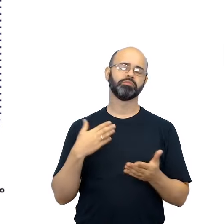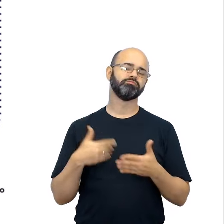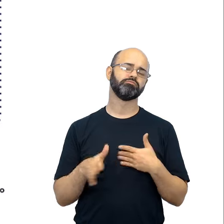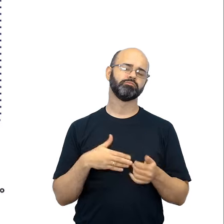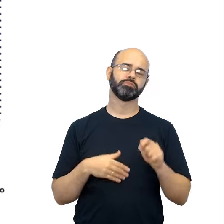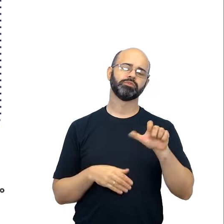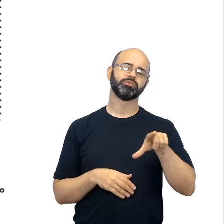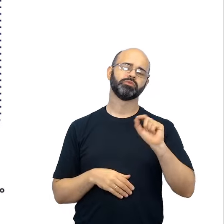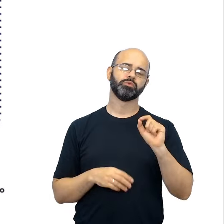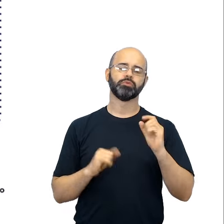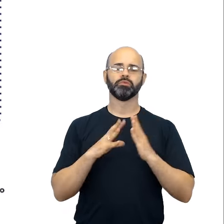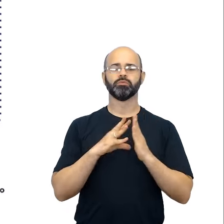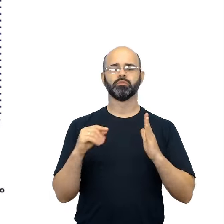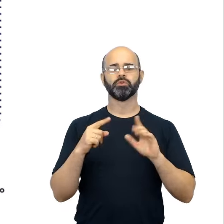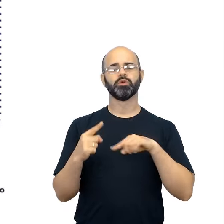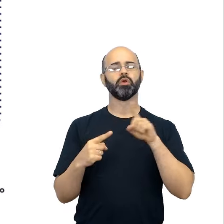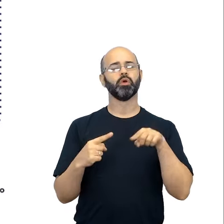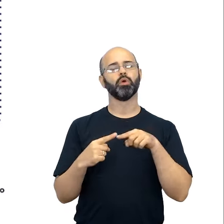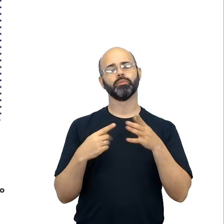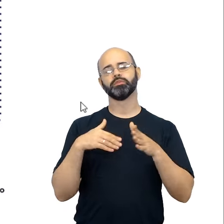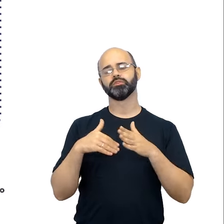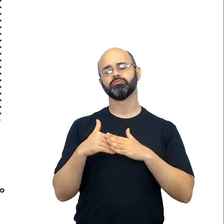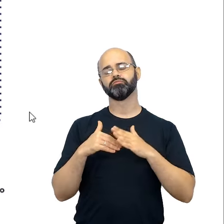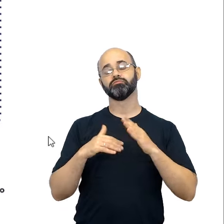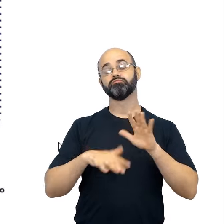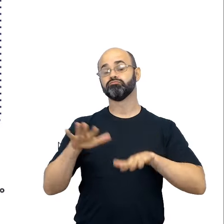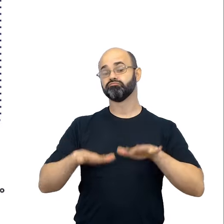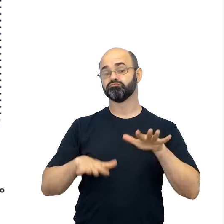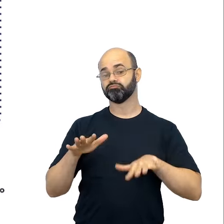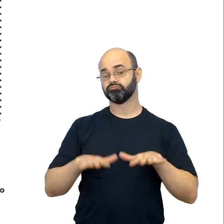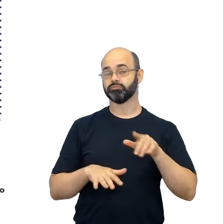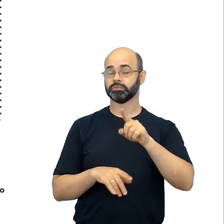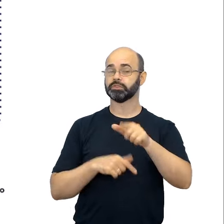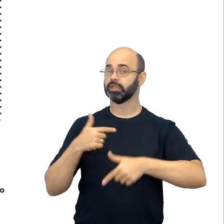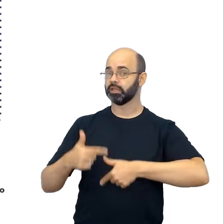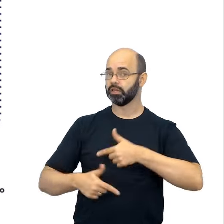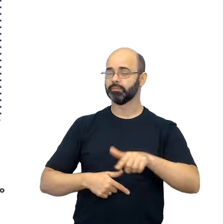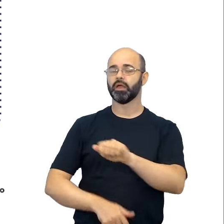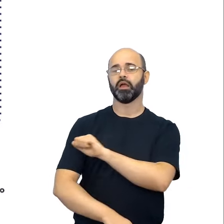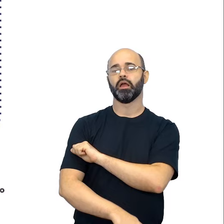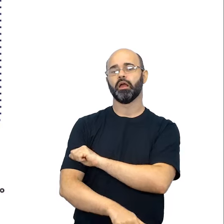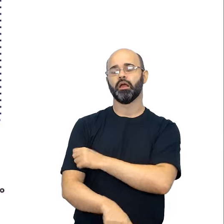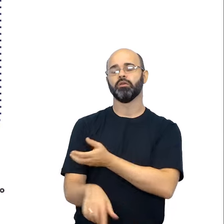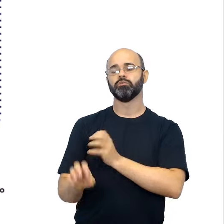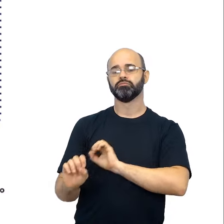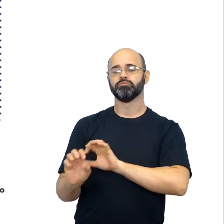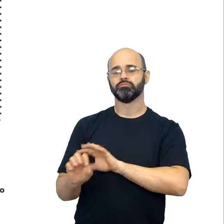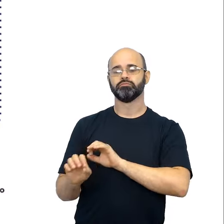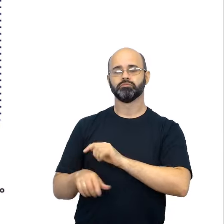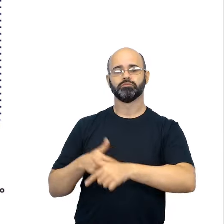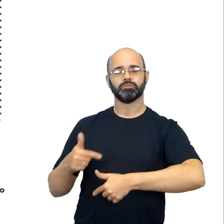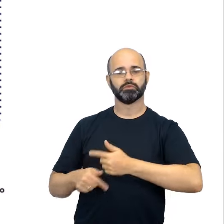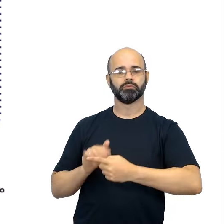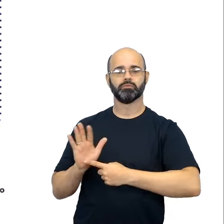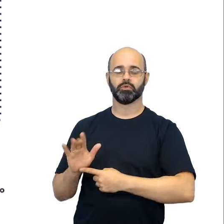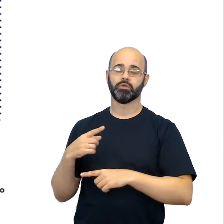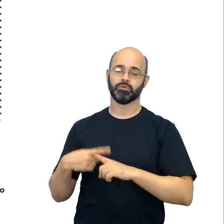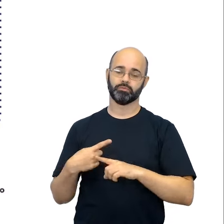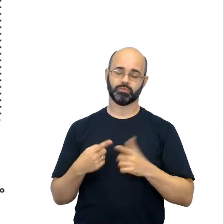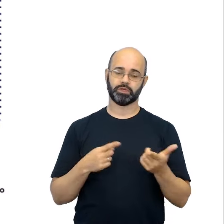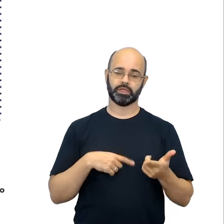ou independente da intencionalidade com cada modelo, importante trabalhar isso com os estudantes, né? Eles apresentam uma estrutura